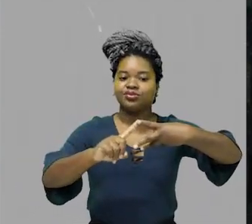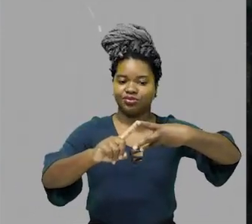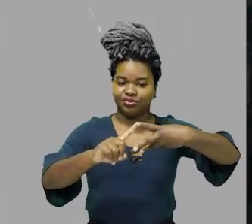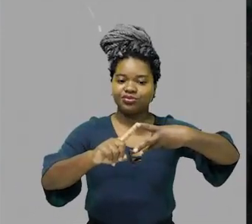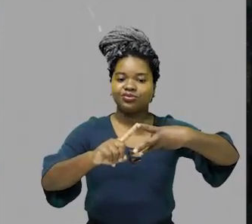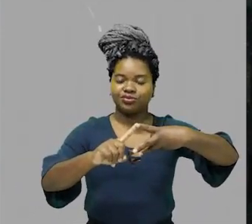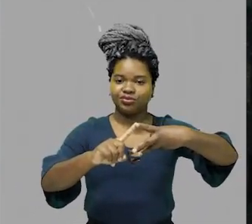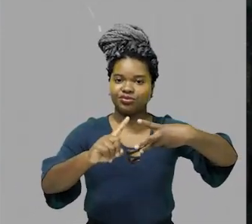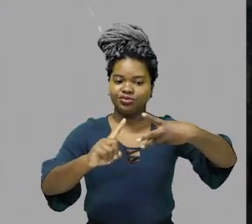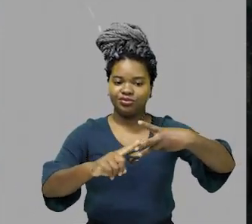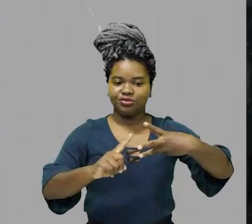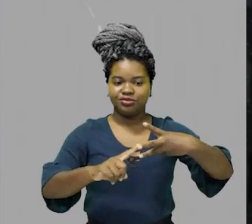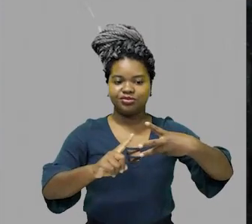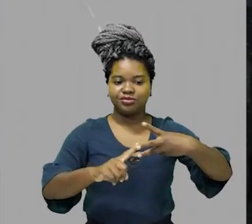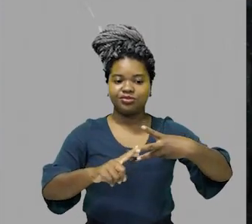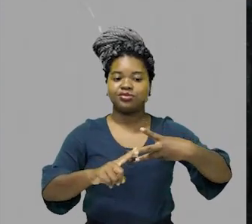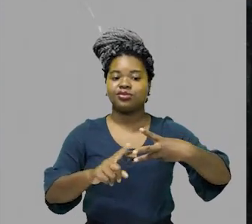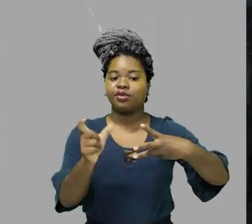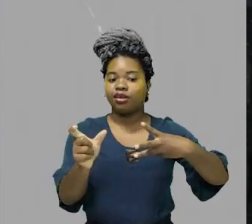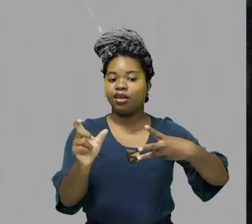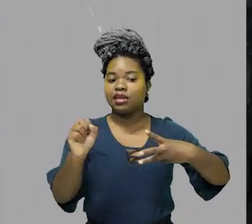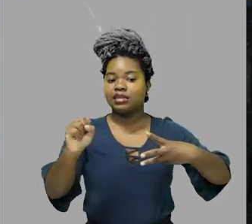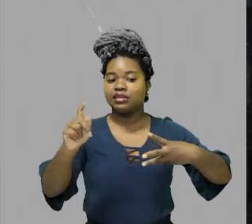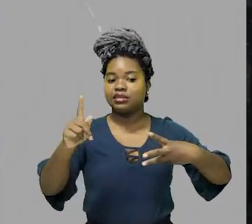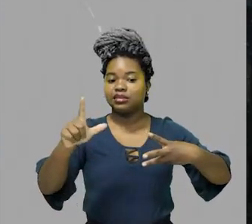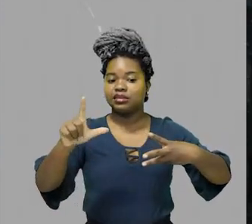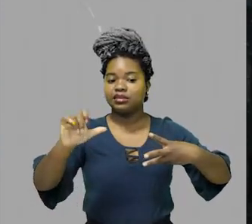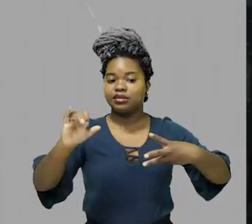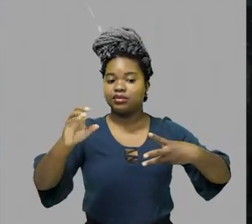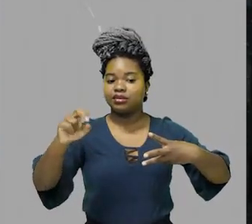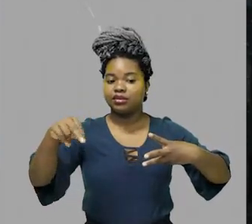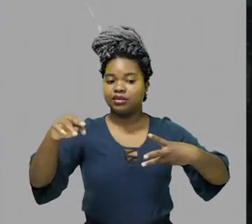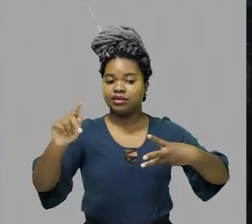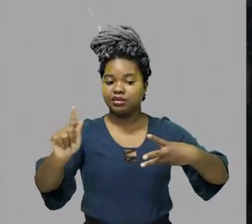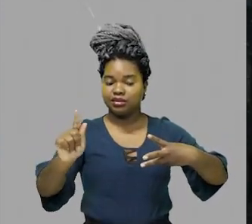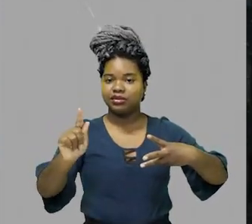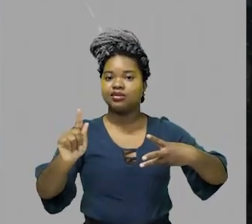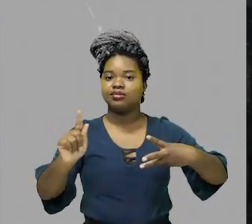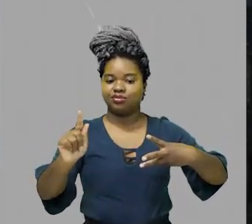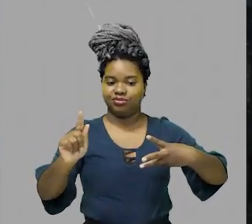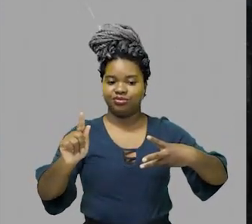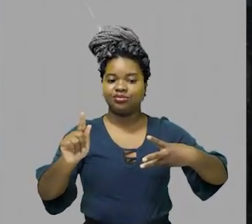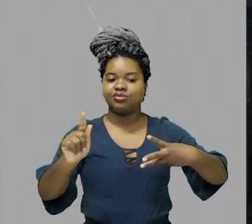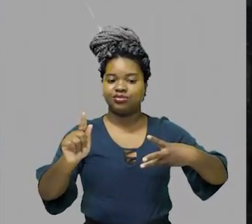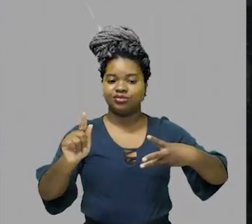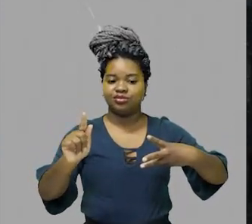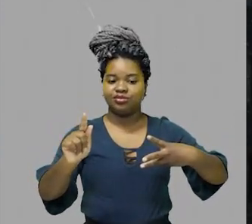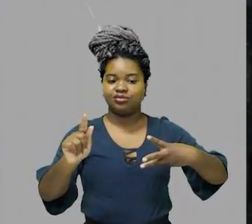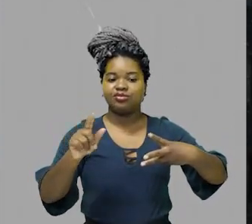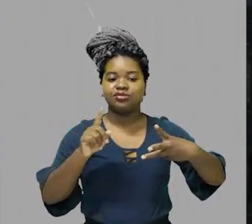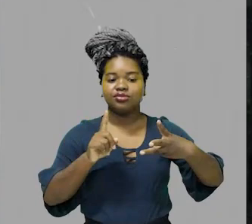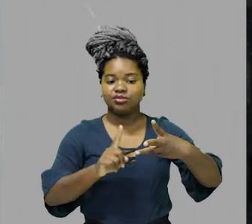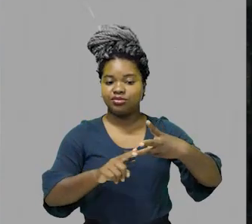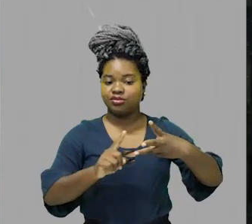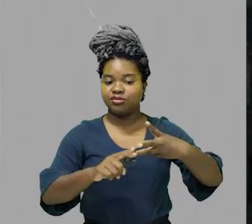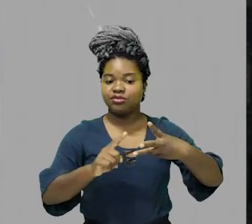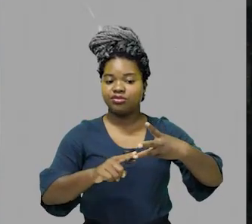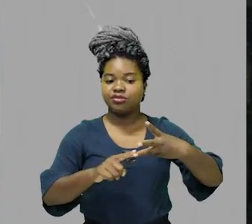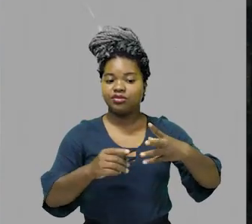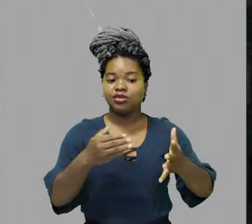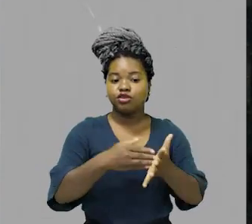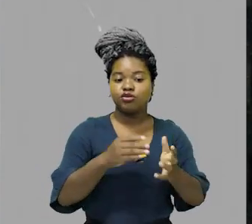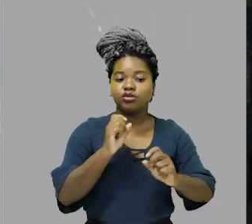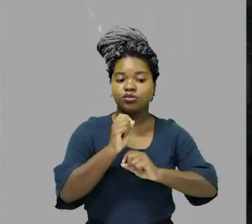Essa palavrinha splicing é a mesma coisa que edição. Ok? Nós vamos entender como é que funciona. E por último, eu